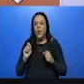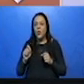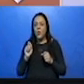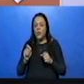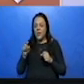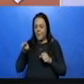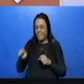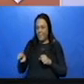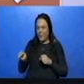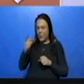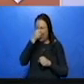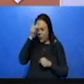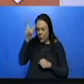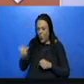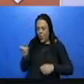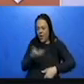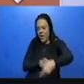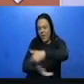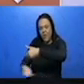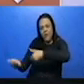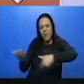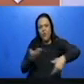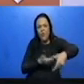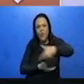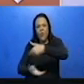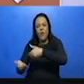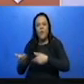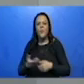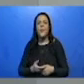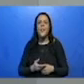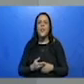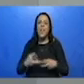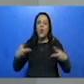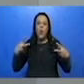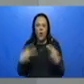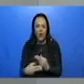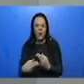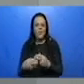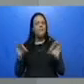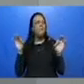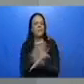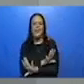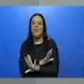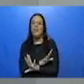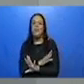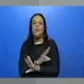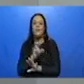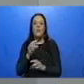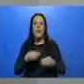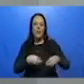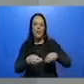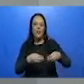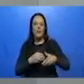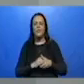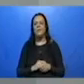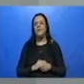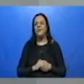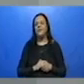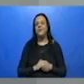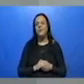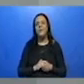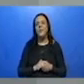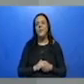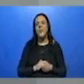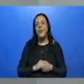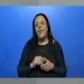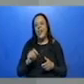história. Corte ou interrupção. Então, às vezes, tem dois núcleos. A história está acontecendo aqui. Vários autores fazem isso. Aí, na hora que chega na melhor parte,